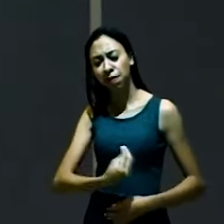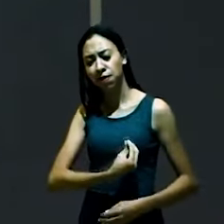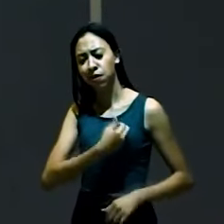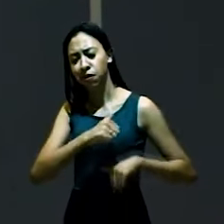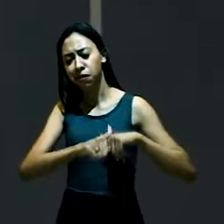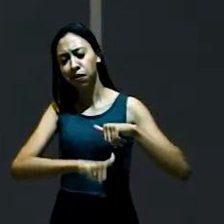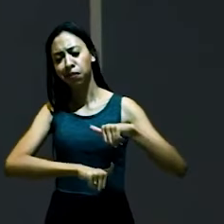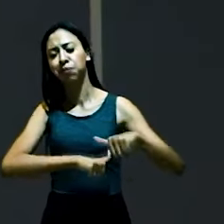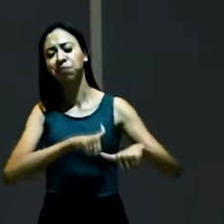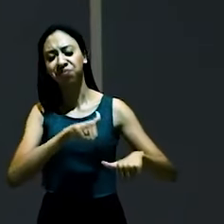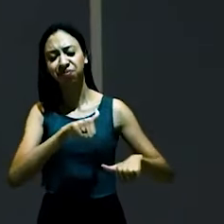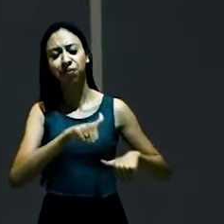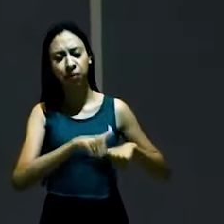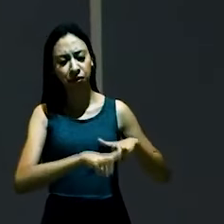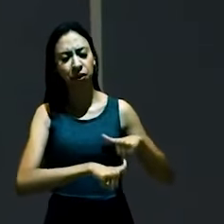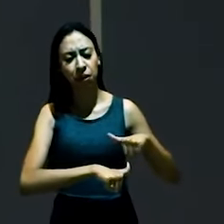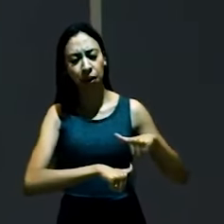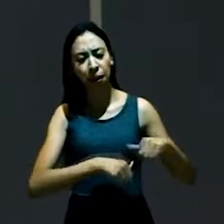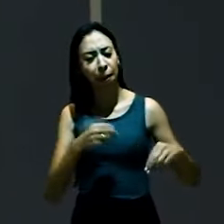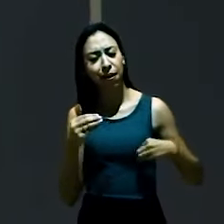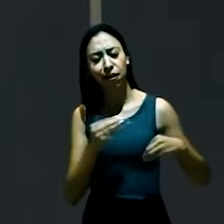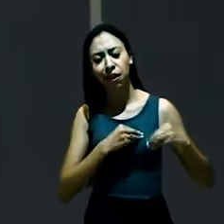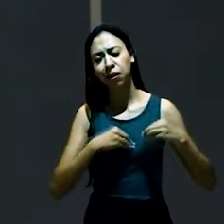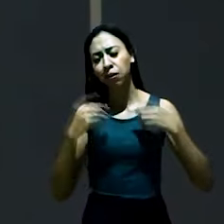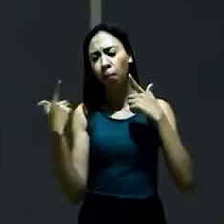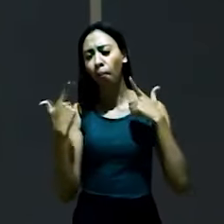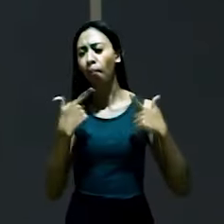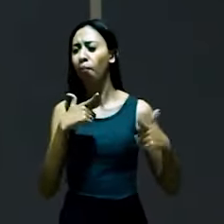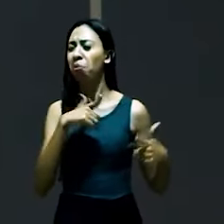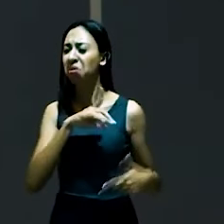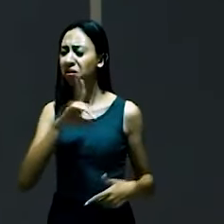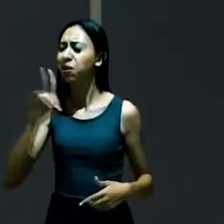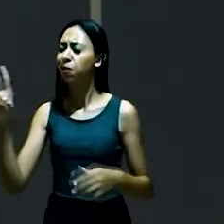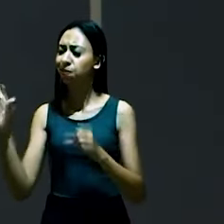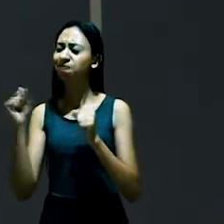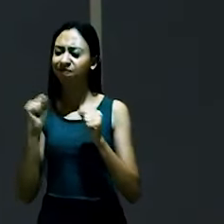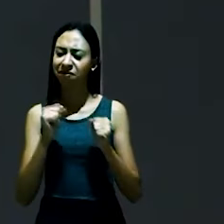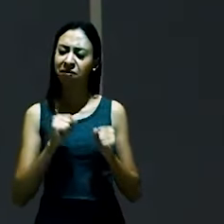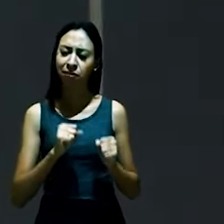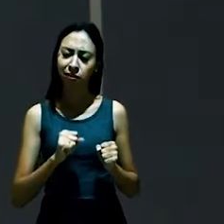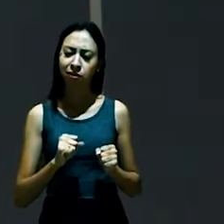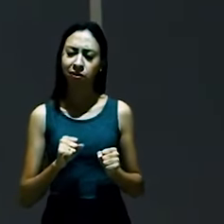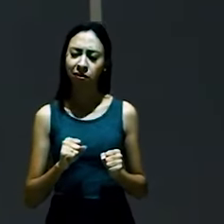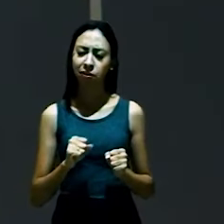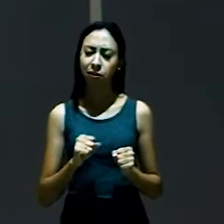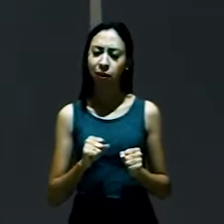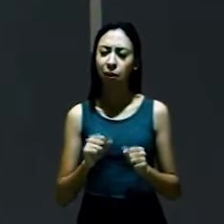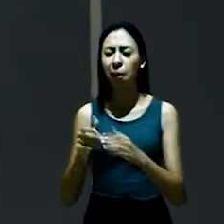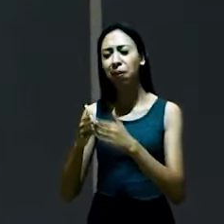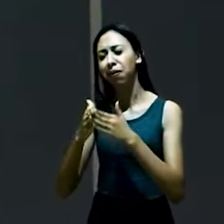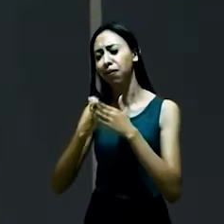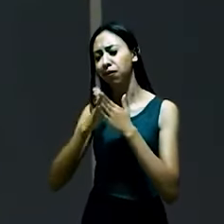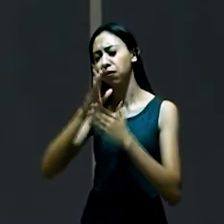Só o Senhor pode mudar este quadro. Pai, no nome de Jesus, vai tocando,